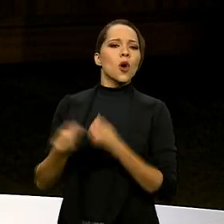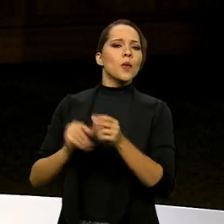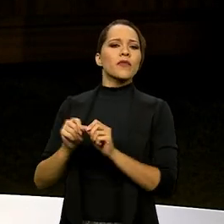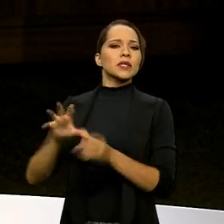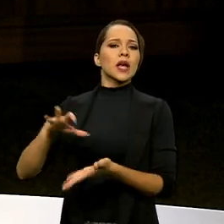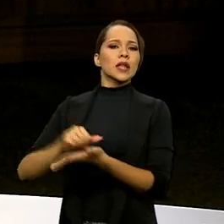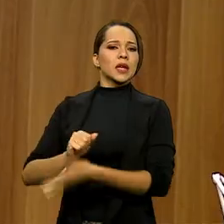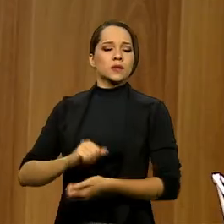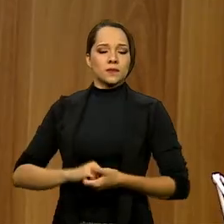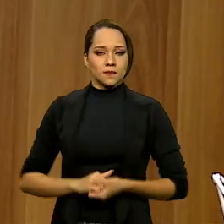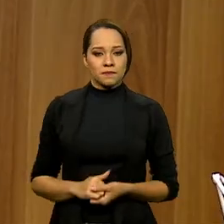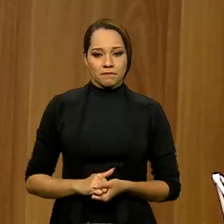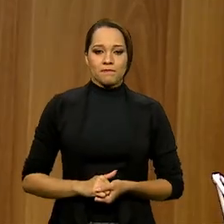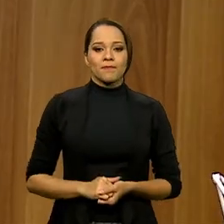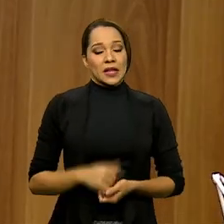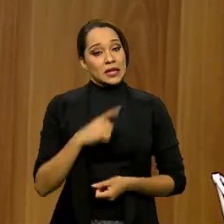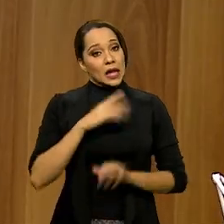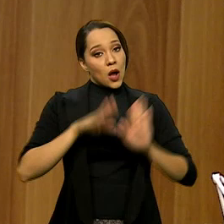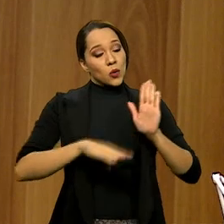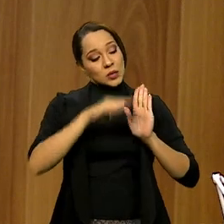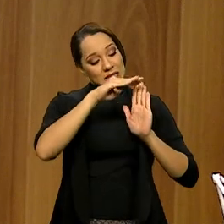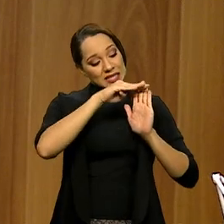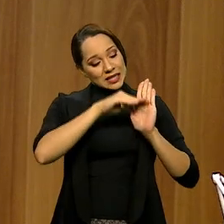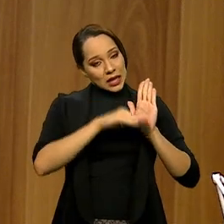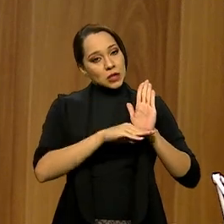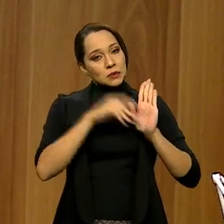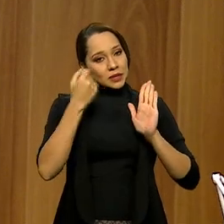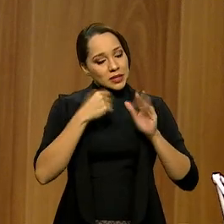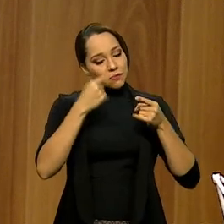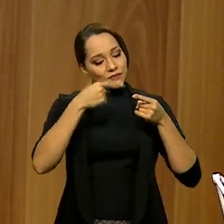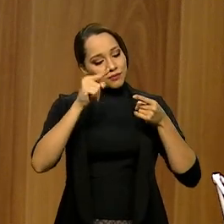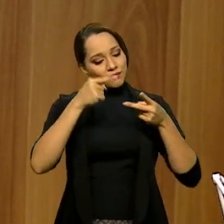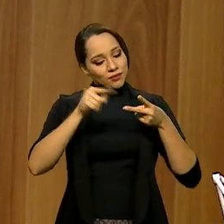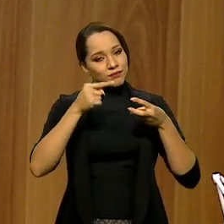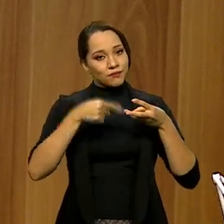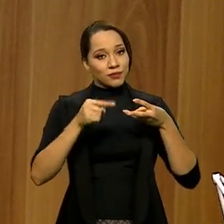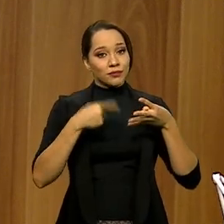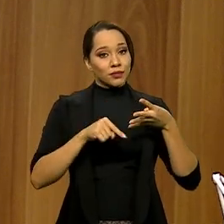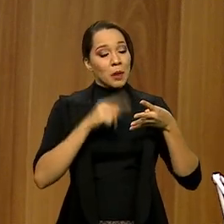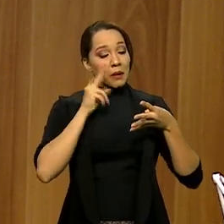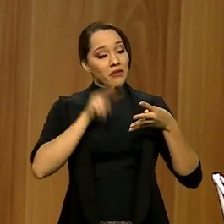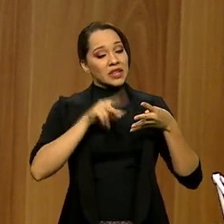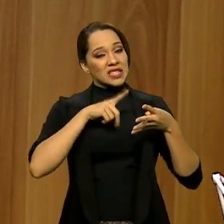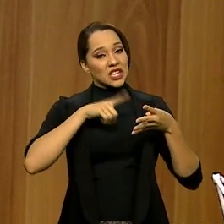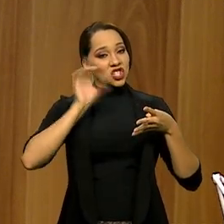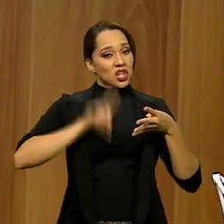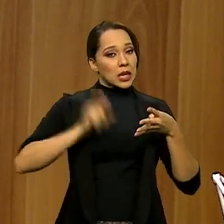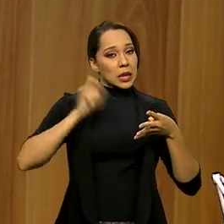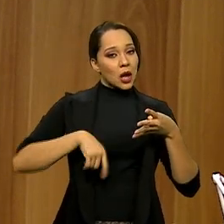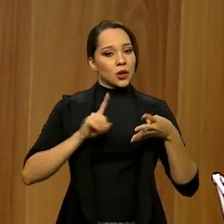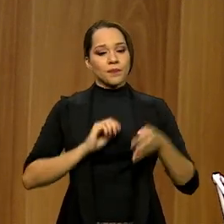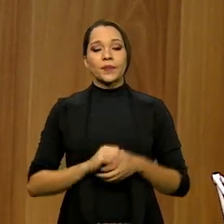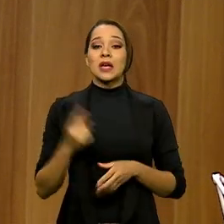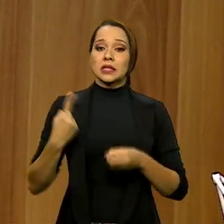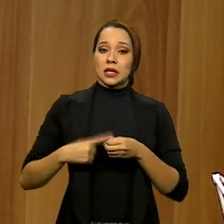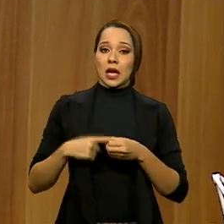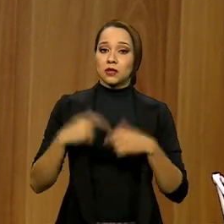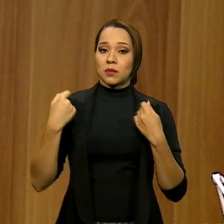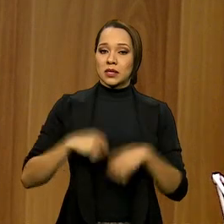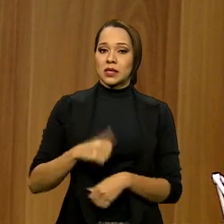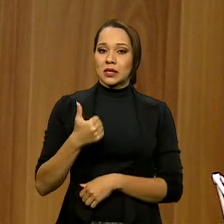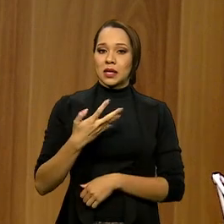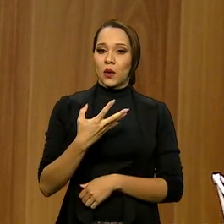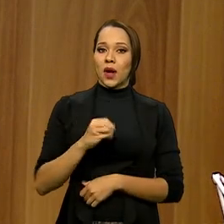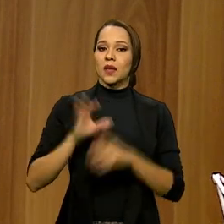cadastram? Tem alguns critérios, né, que a gente chama de critérios de elegibilidade. Então, a cidade ela tem que ter